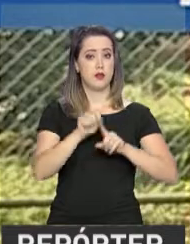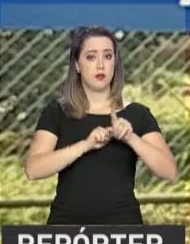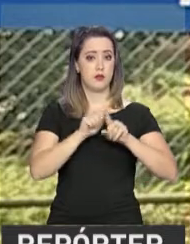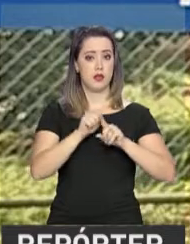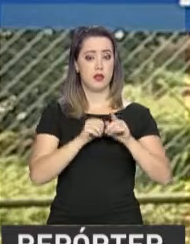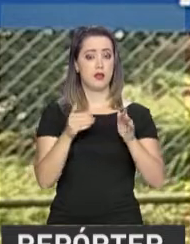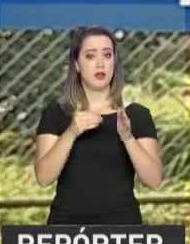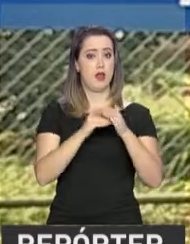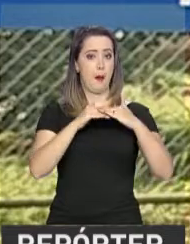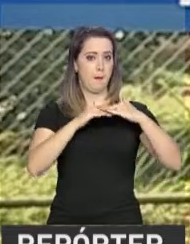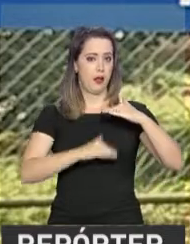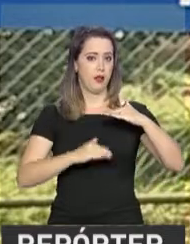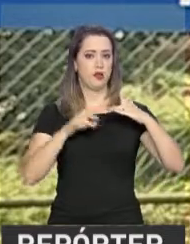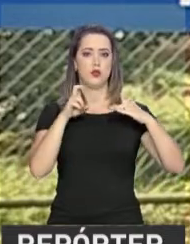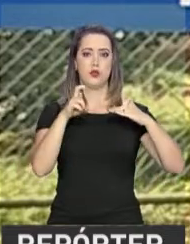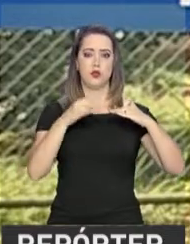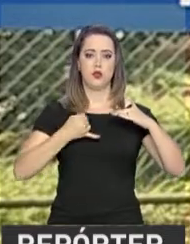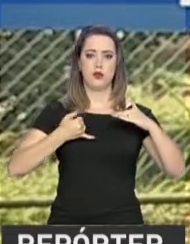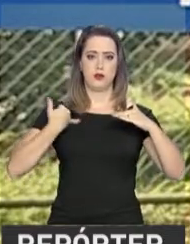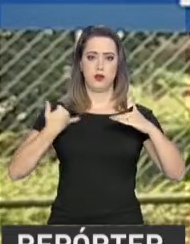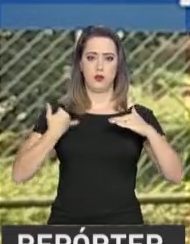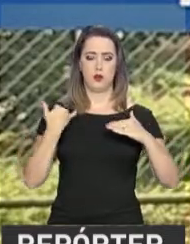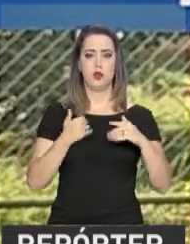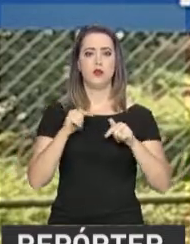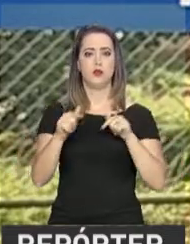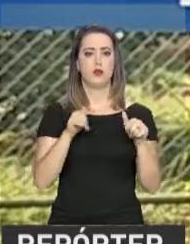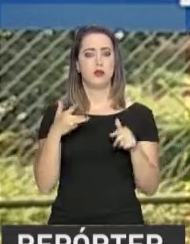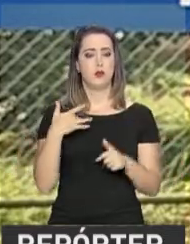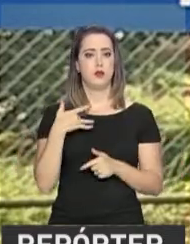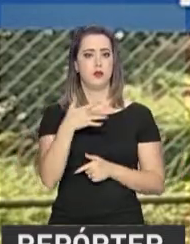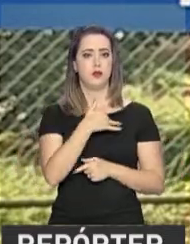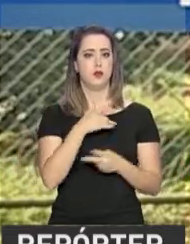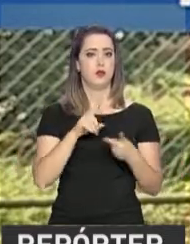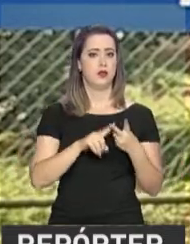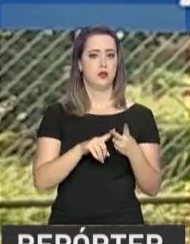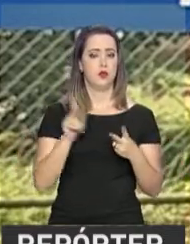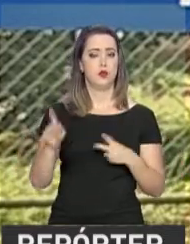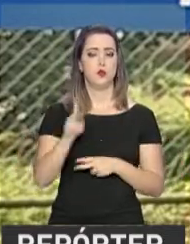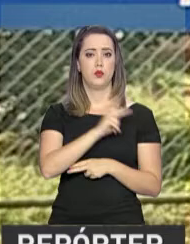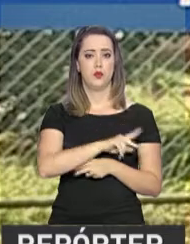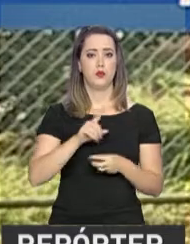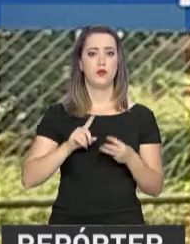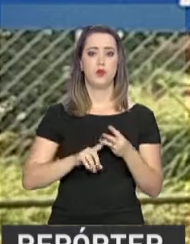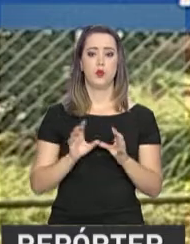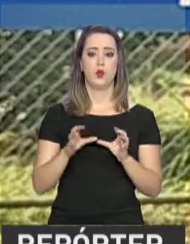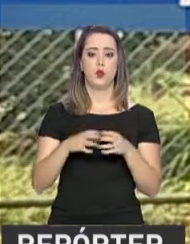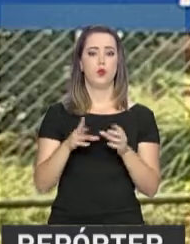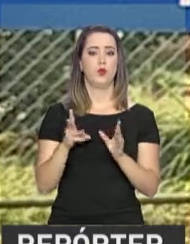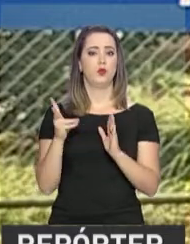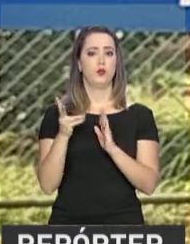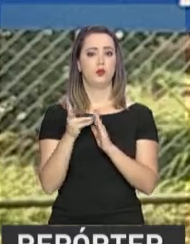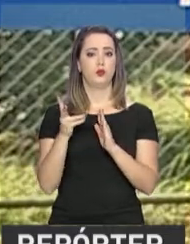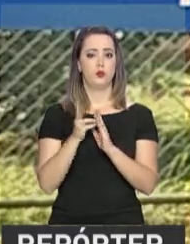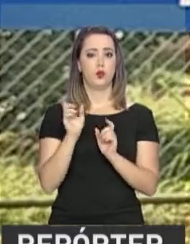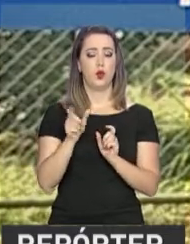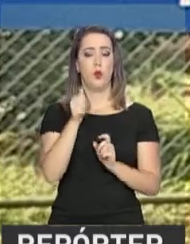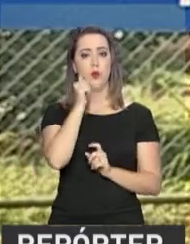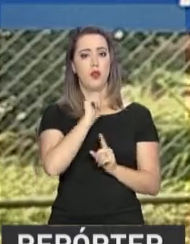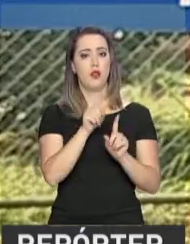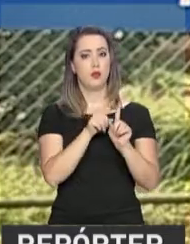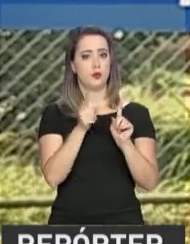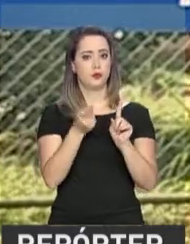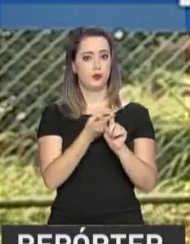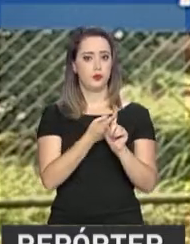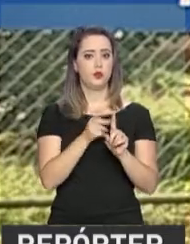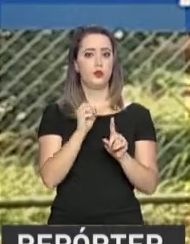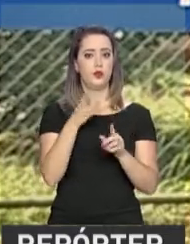trabalhadores de saúde professores das redes pública e privada povos indígenas gestantes e